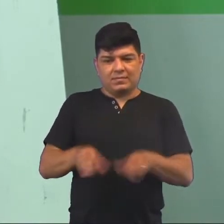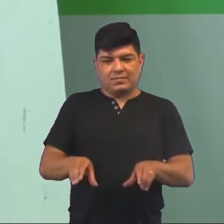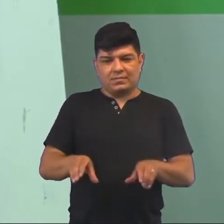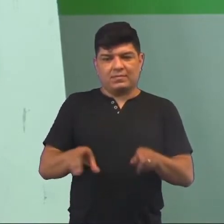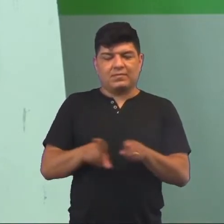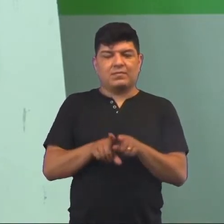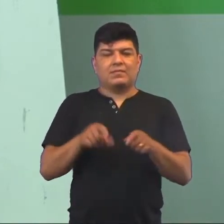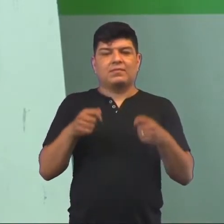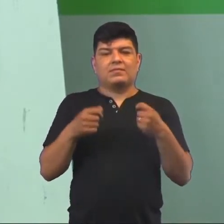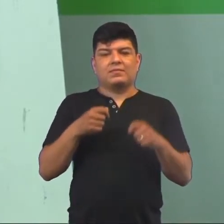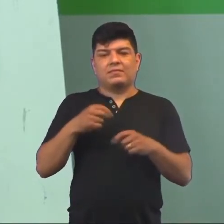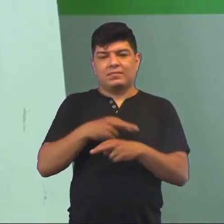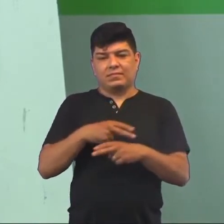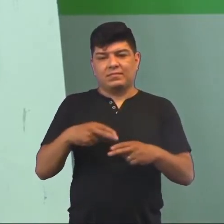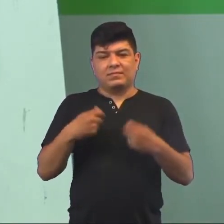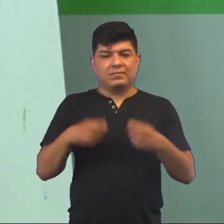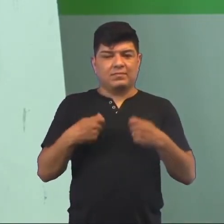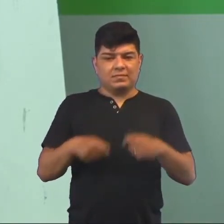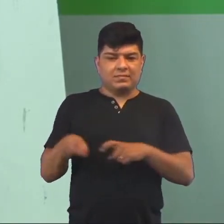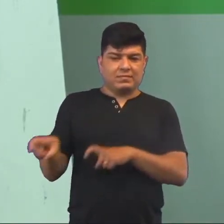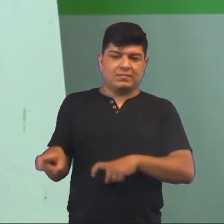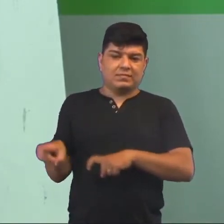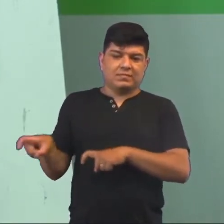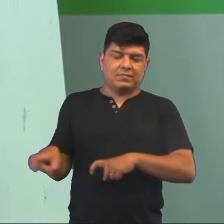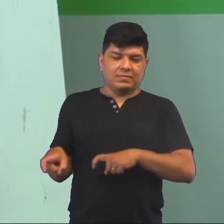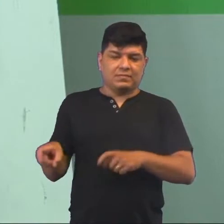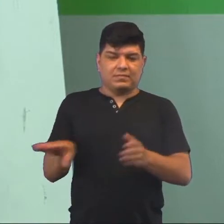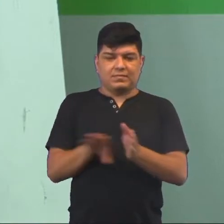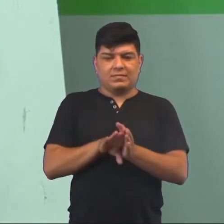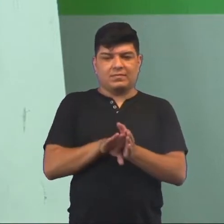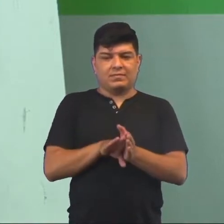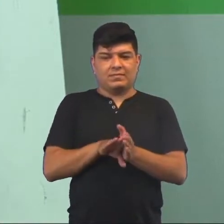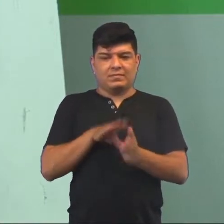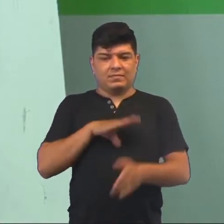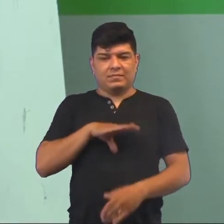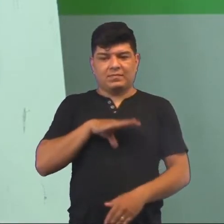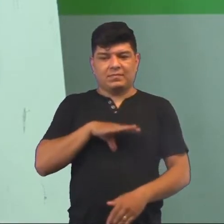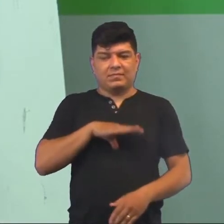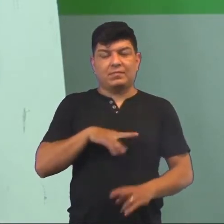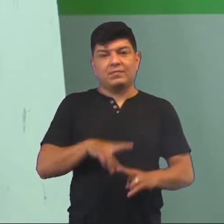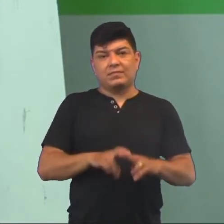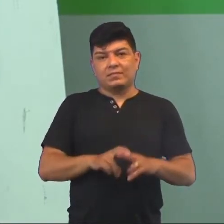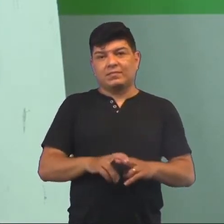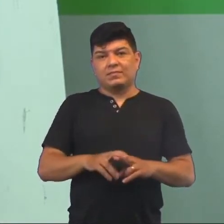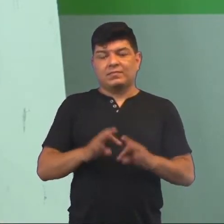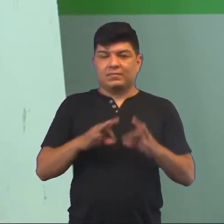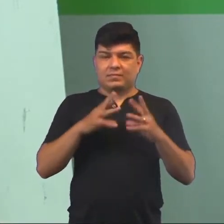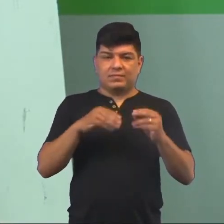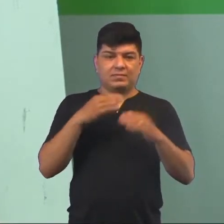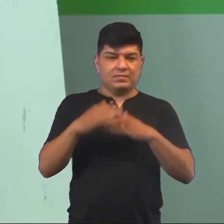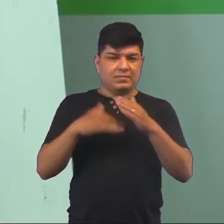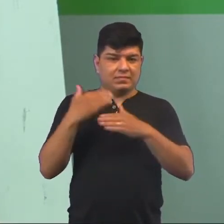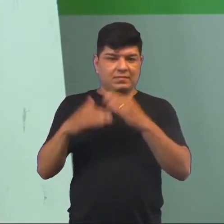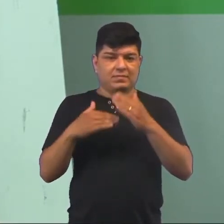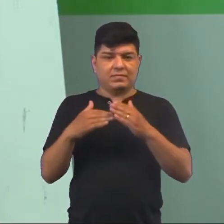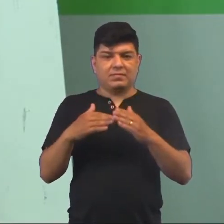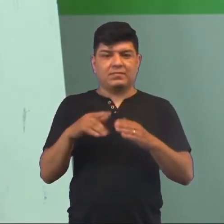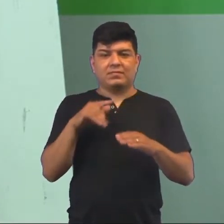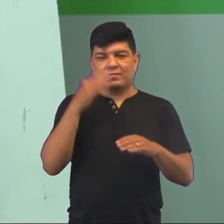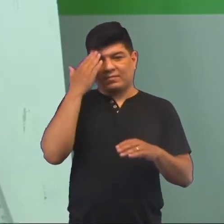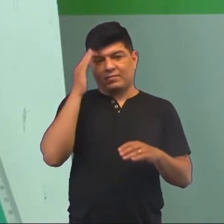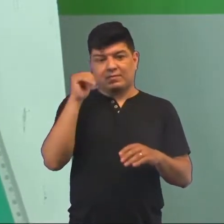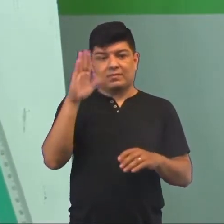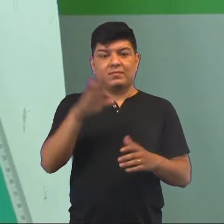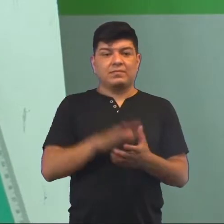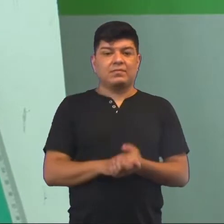que são produtos que nós precisamos do campo, que vem até a cidade. Tá? É claro, passa por todo esse processo, aí depois vamos entender um